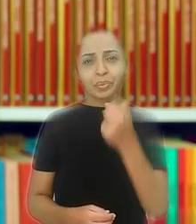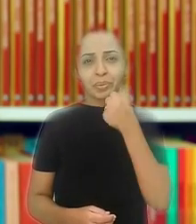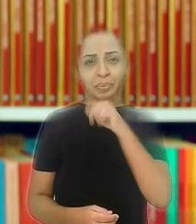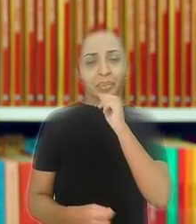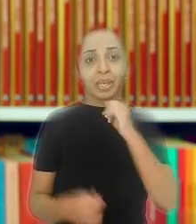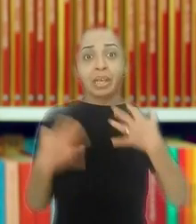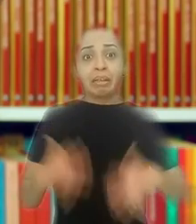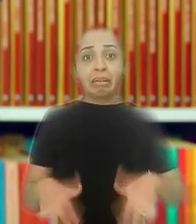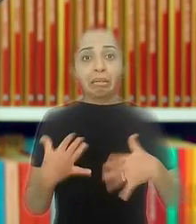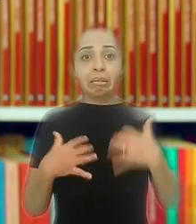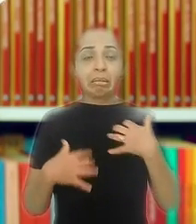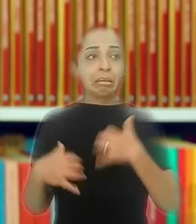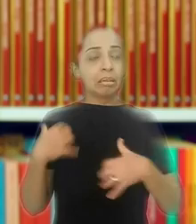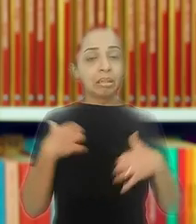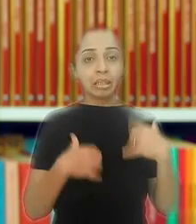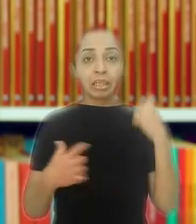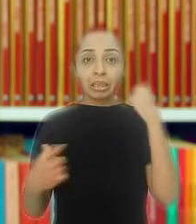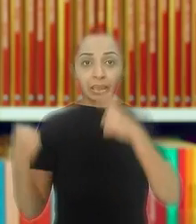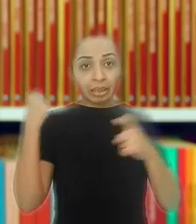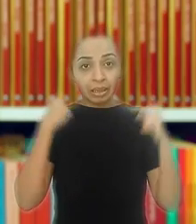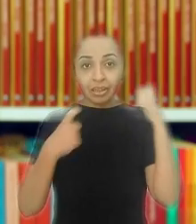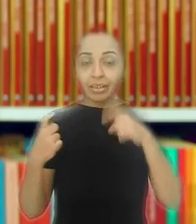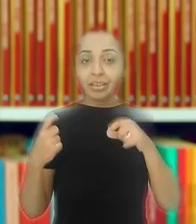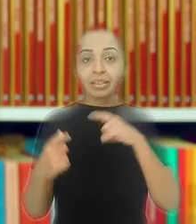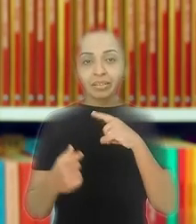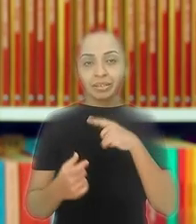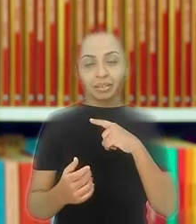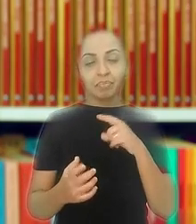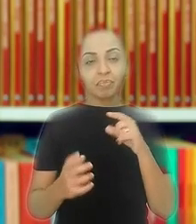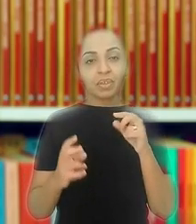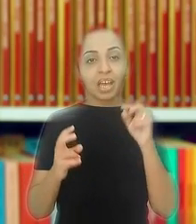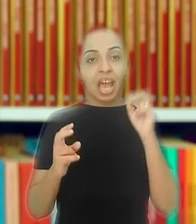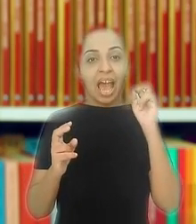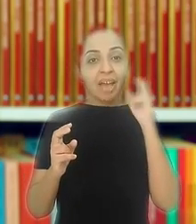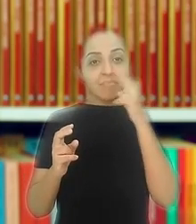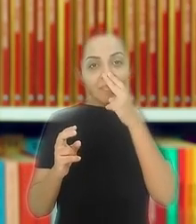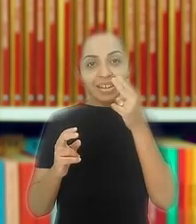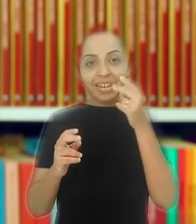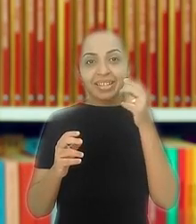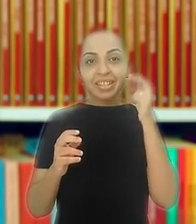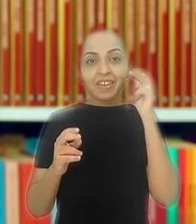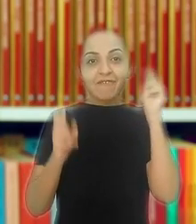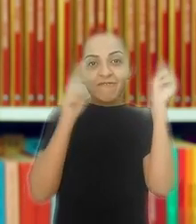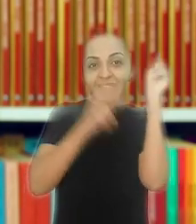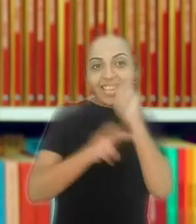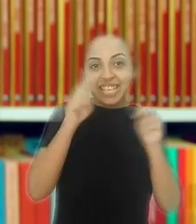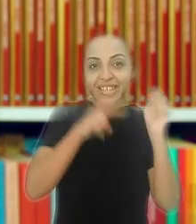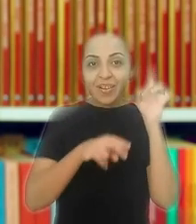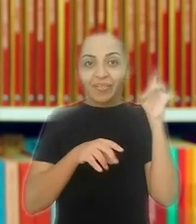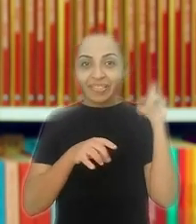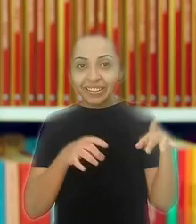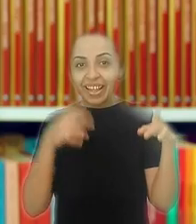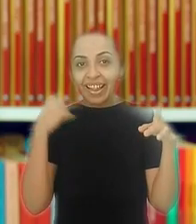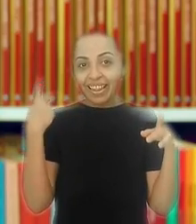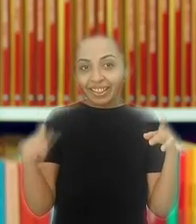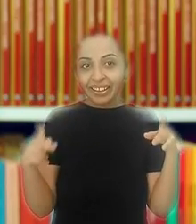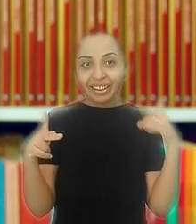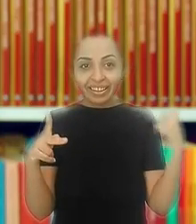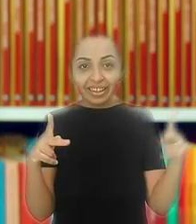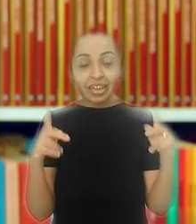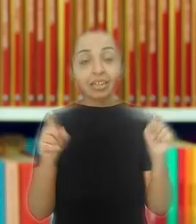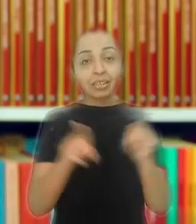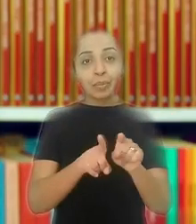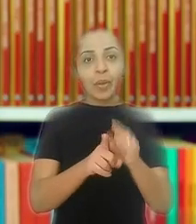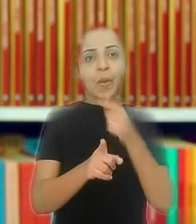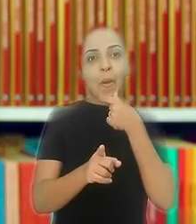em Atos de desespero e é um livro muito interessante do ponto de vista dessas duas figuras e dos homens que acertam